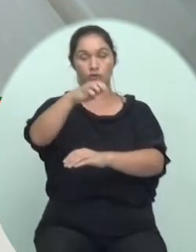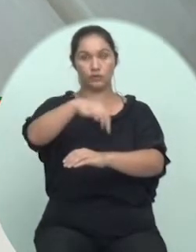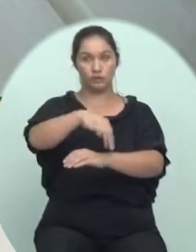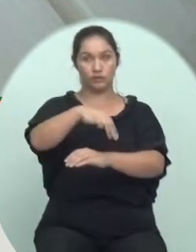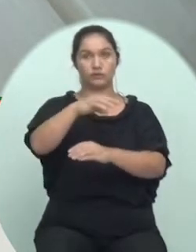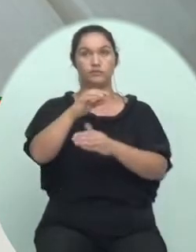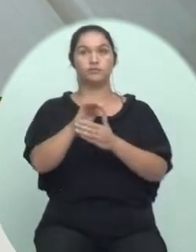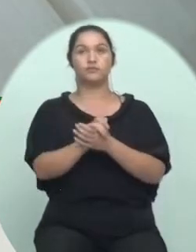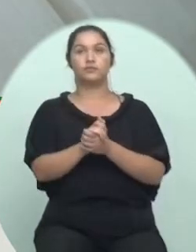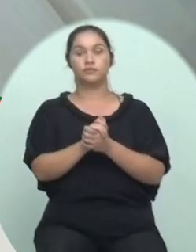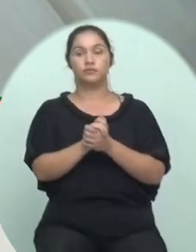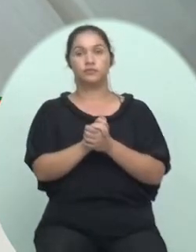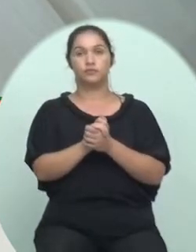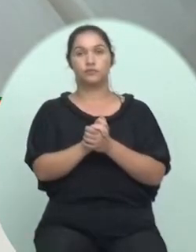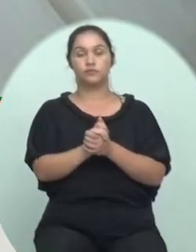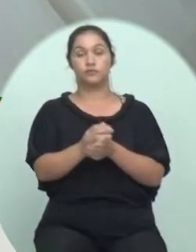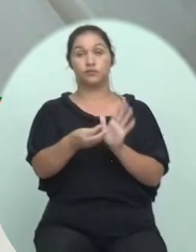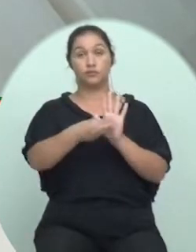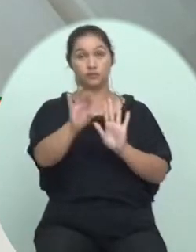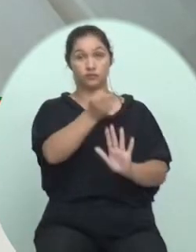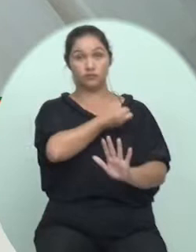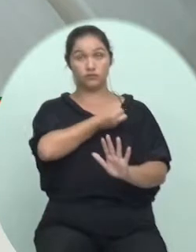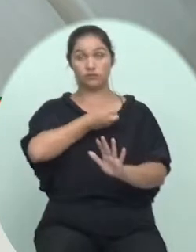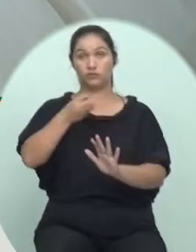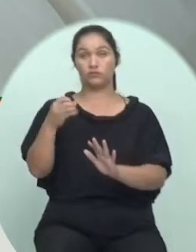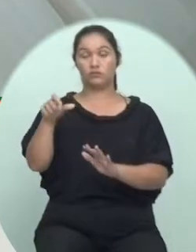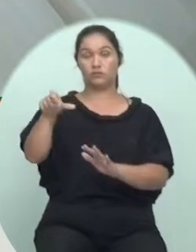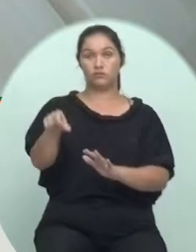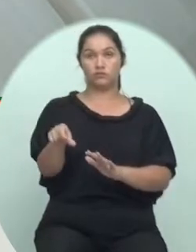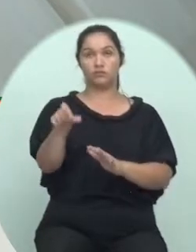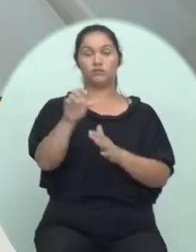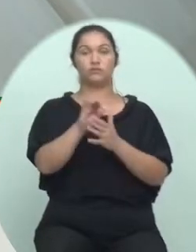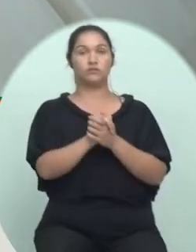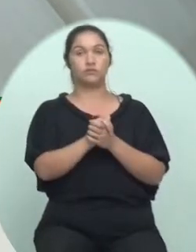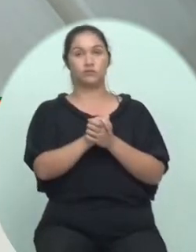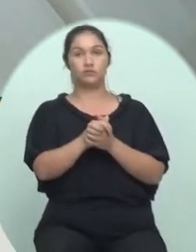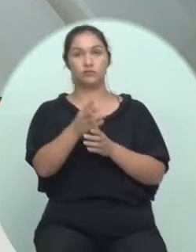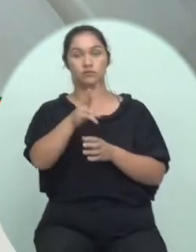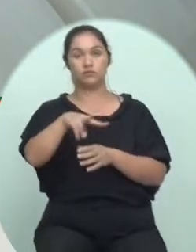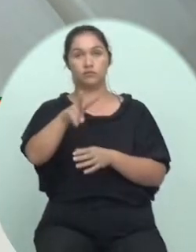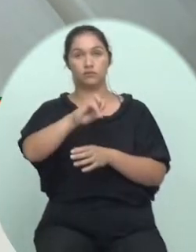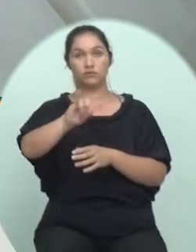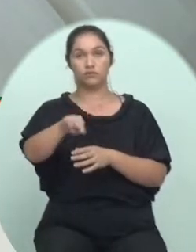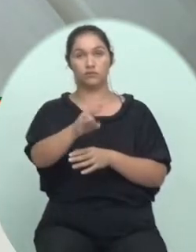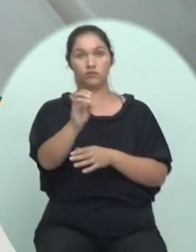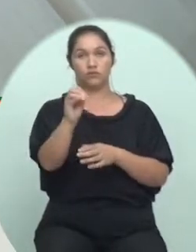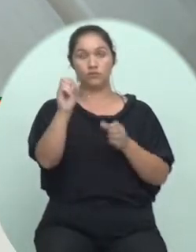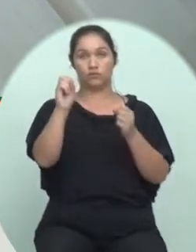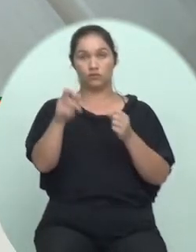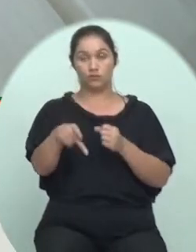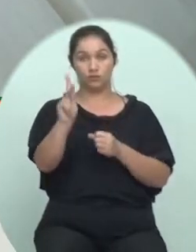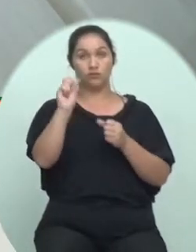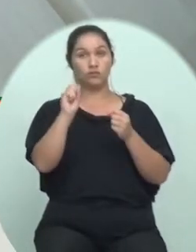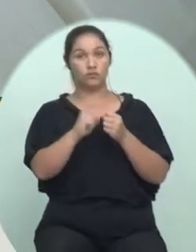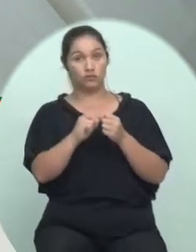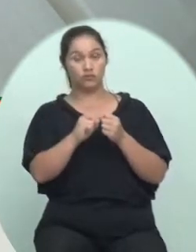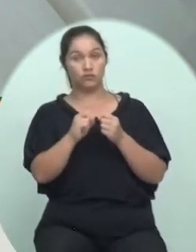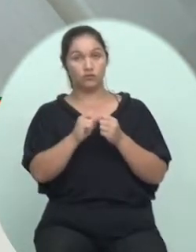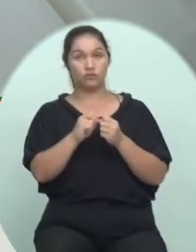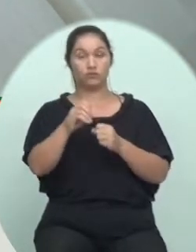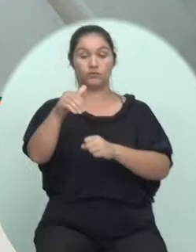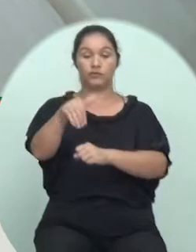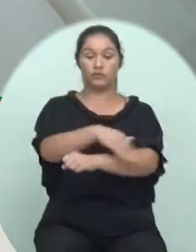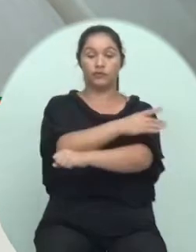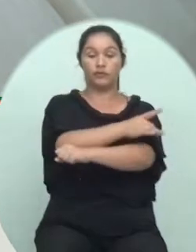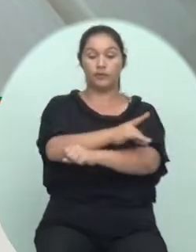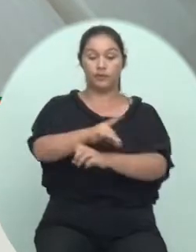Arquimedes Naspolini. Indicação 09/2019, autor vereador Júlio Kaminski, assunto: patrulhamento